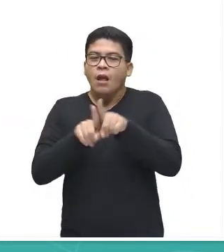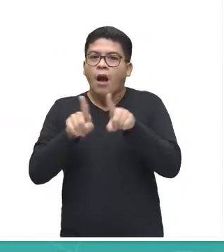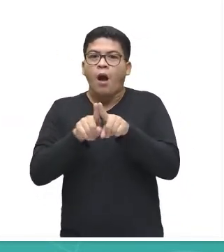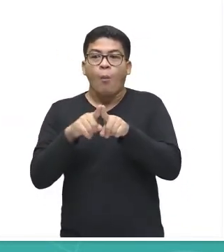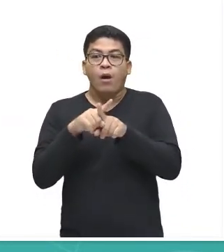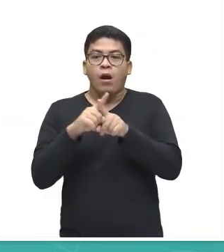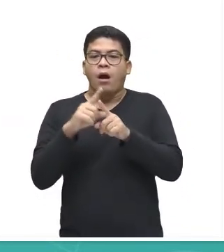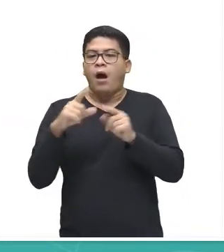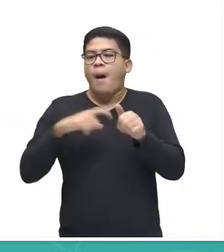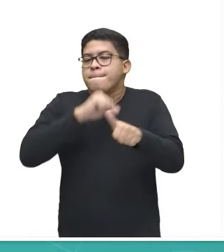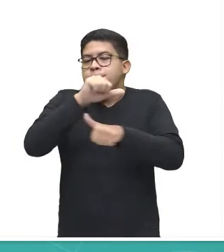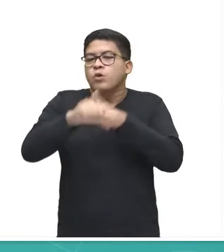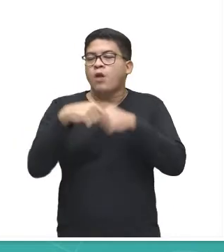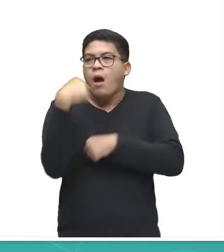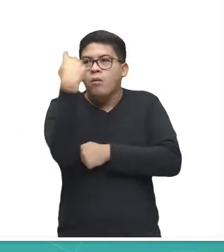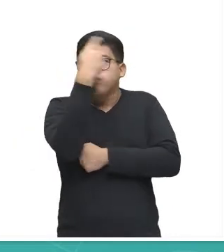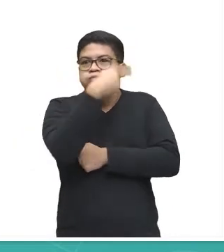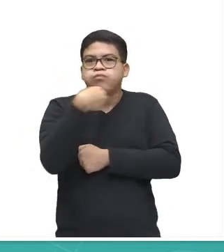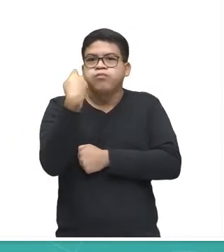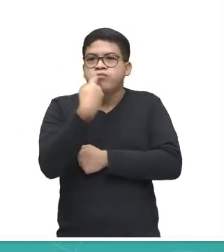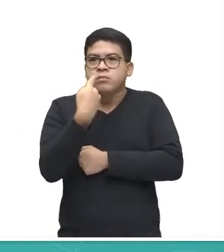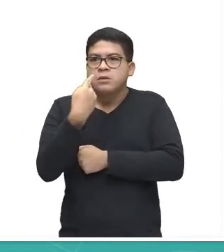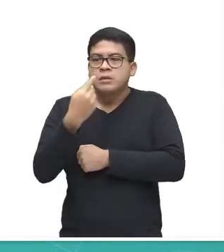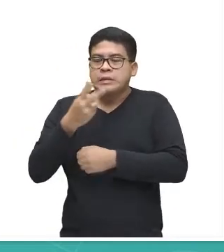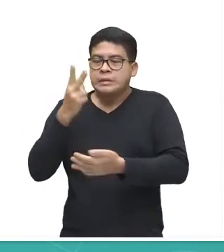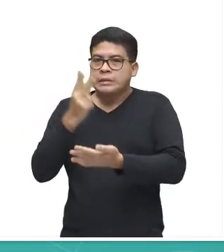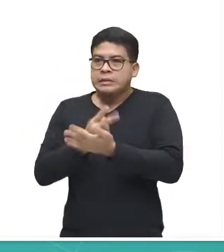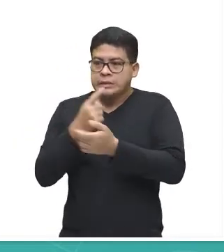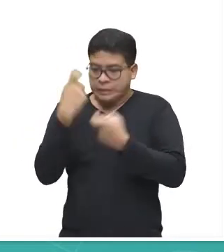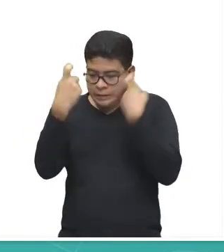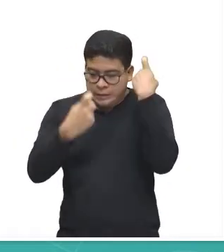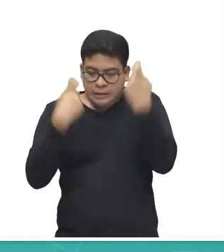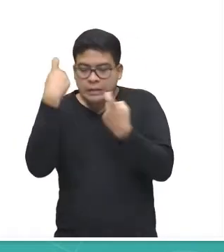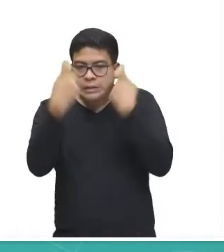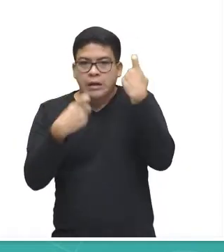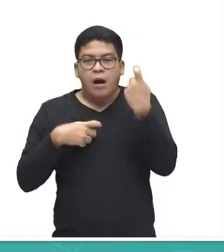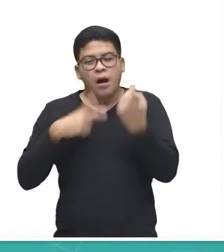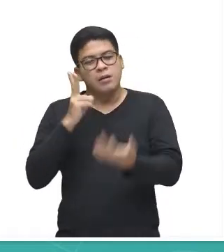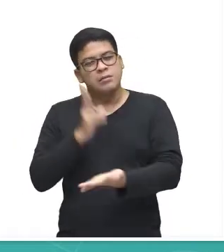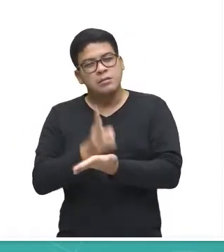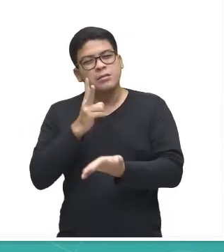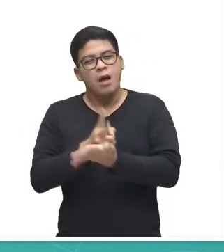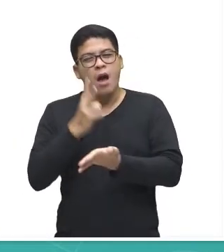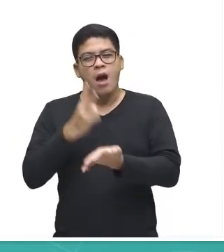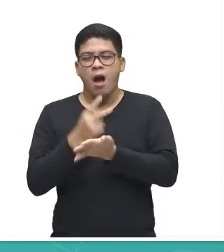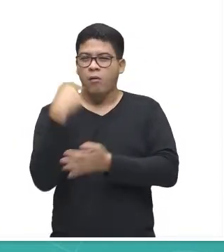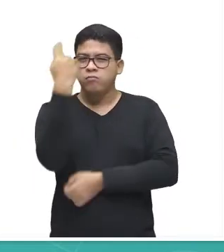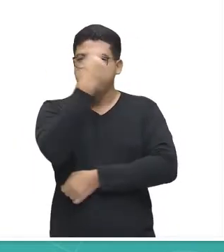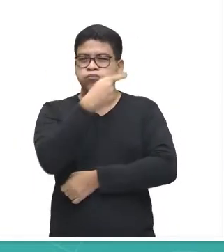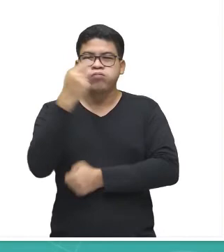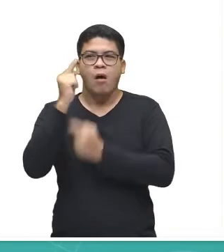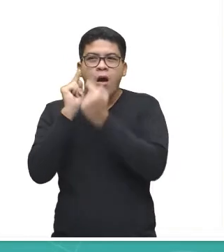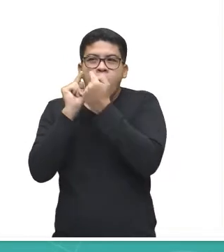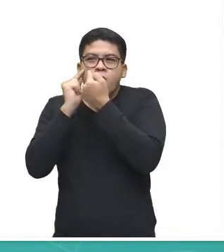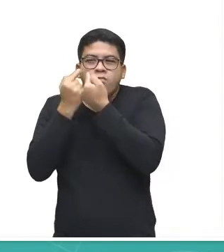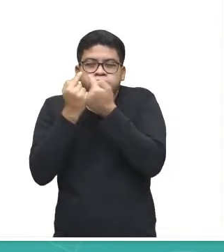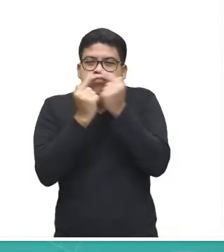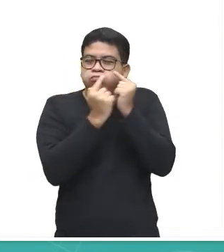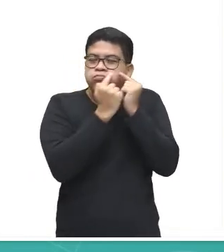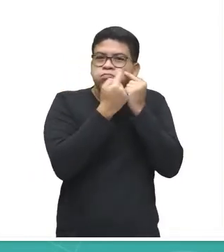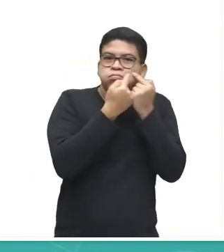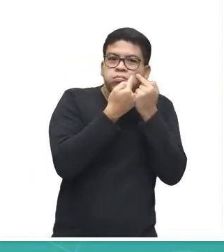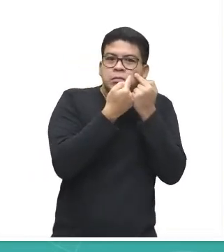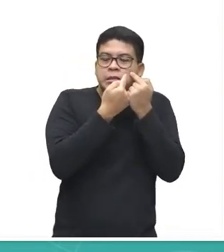né, é a preocupação constante com a aparência física. Então, se preocupam com aquela espinha